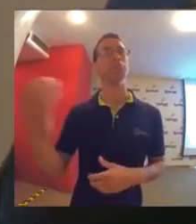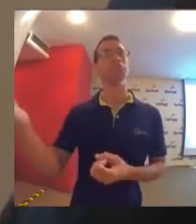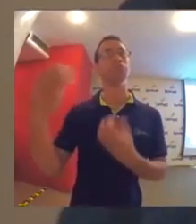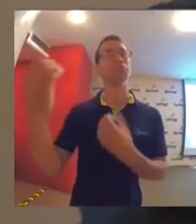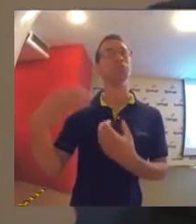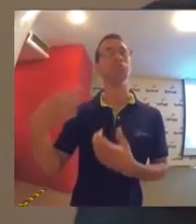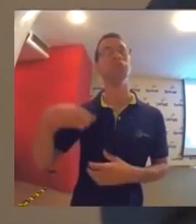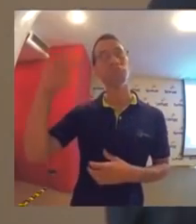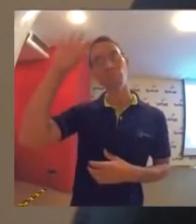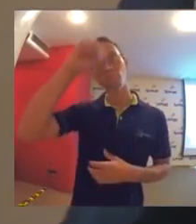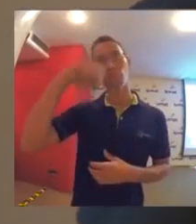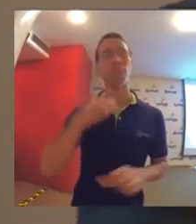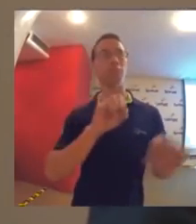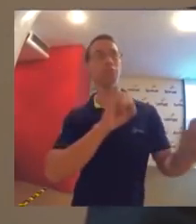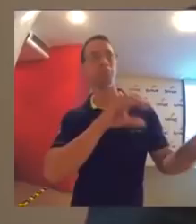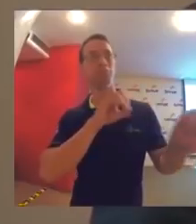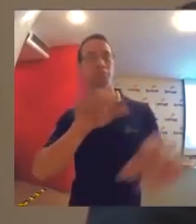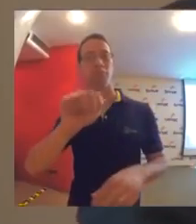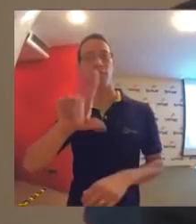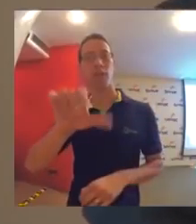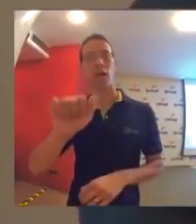ensinaram. E a gente reproduz.